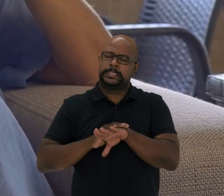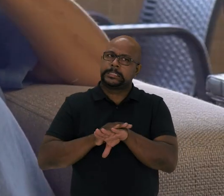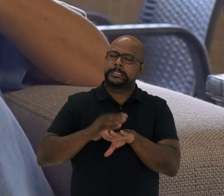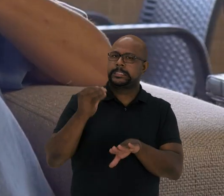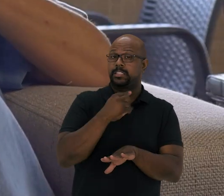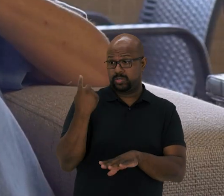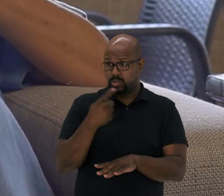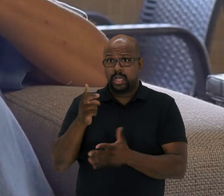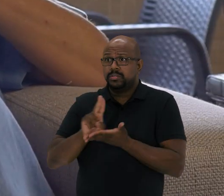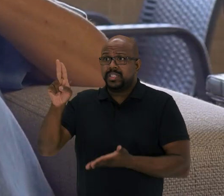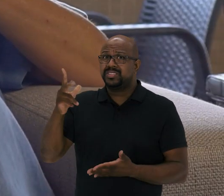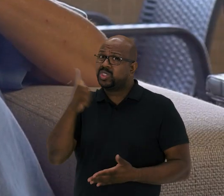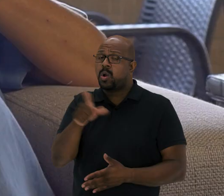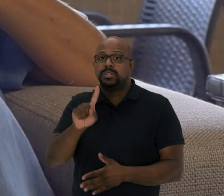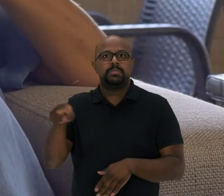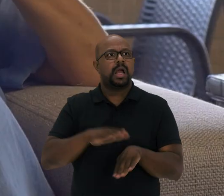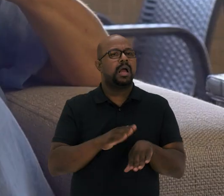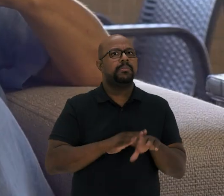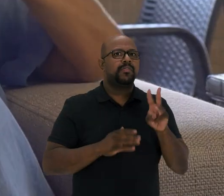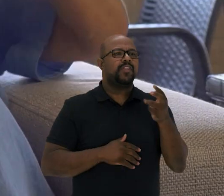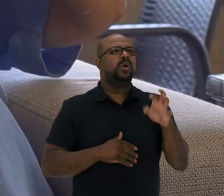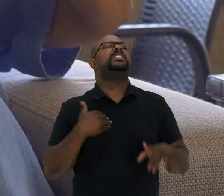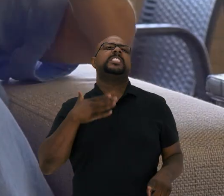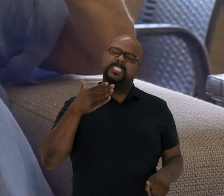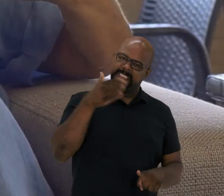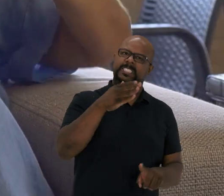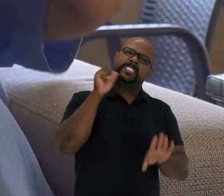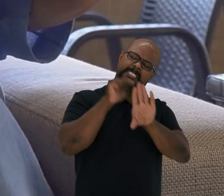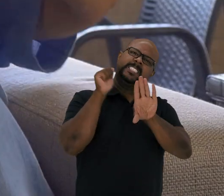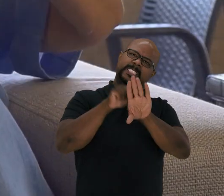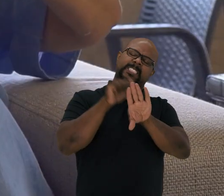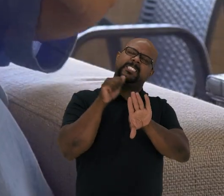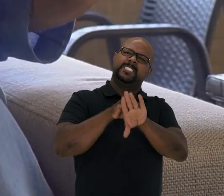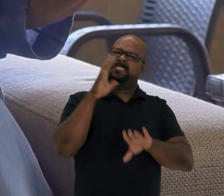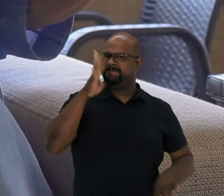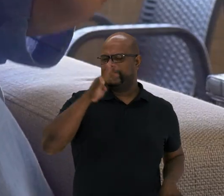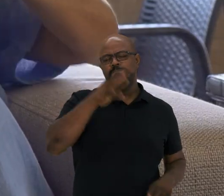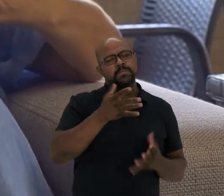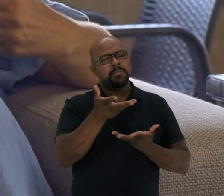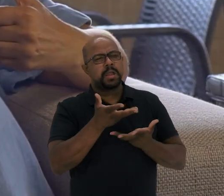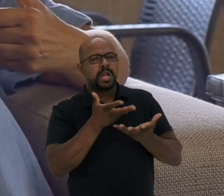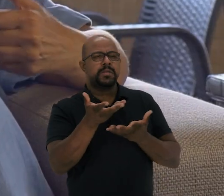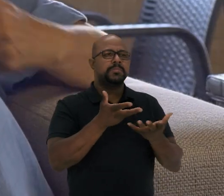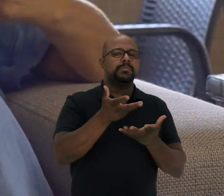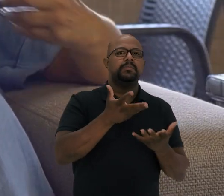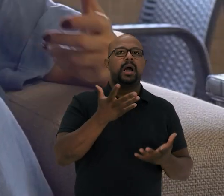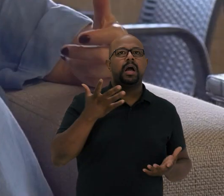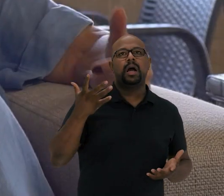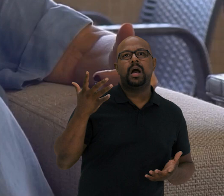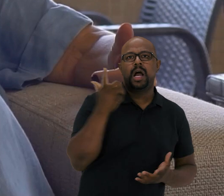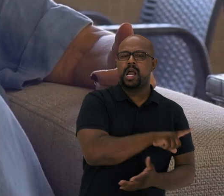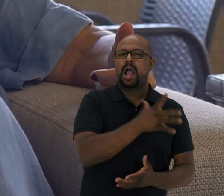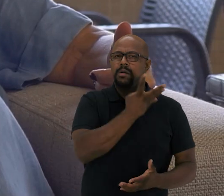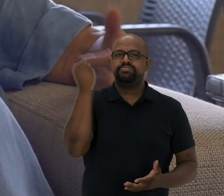acabar. Nós, na universidade, não conseguíamos as coisas e ele batia as portas, sentava e conversava com as pessoas e